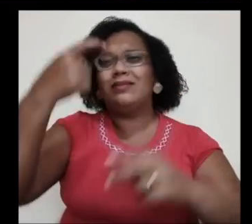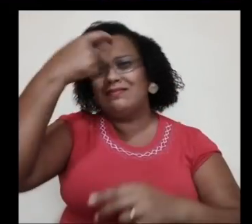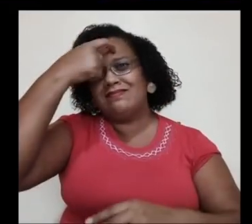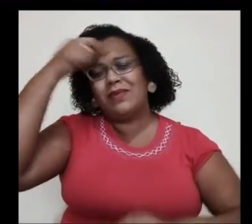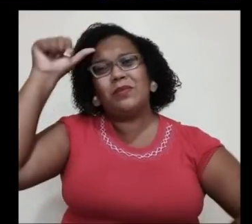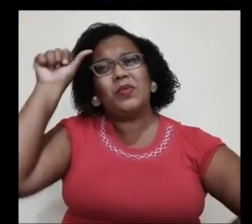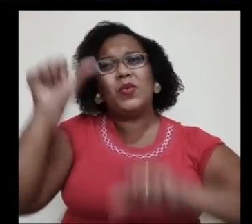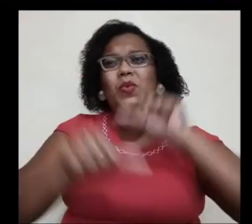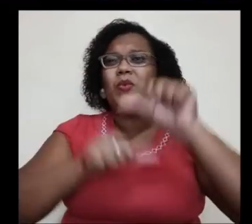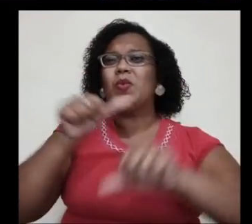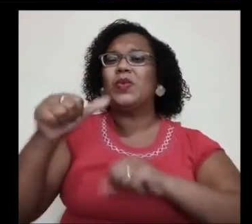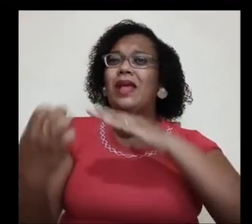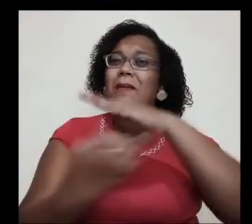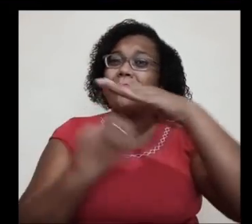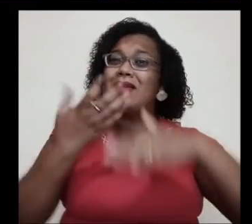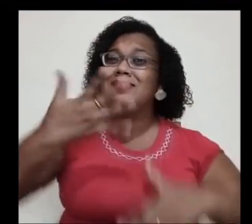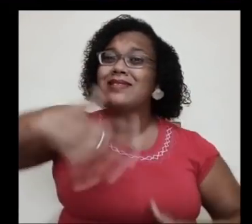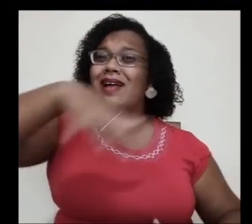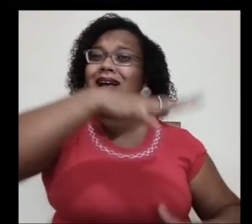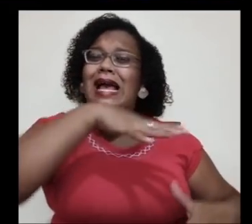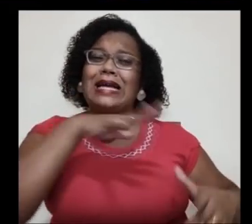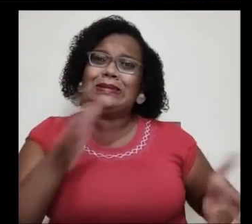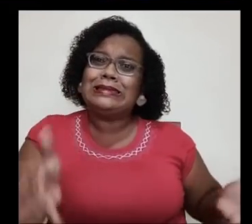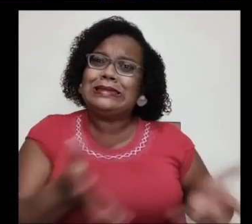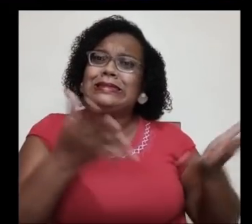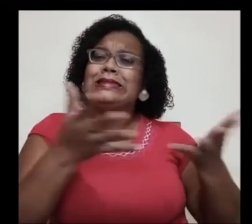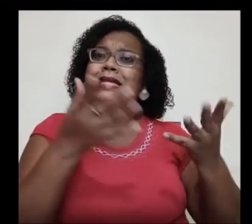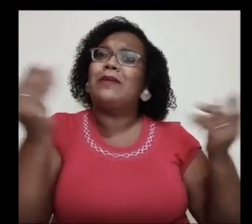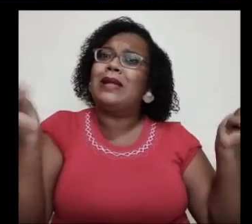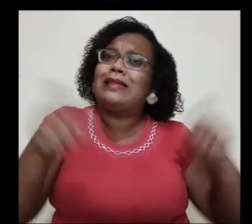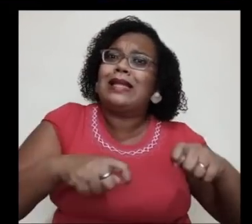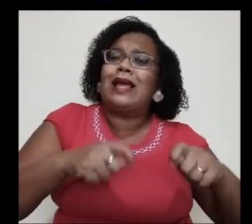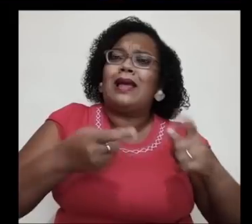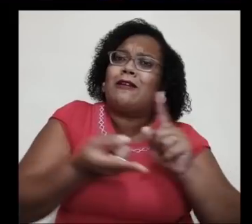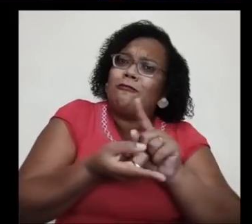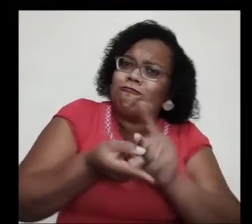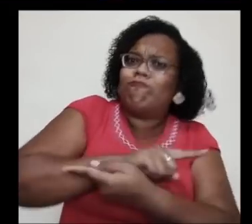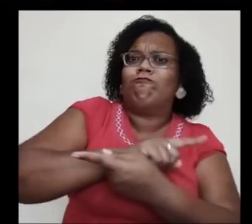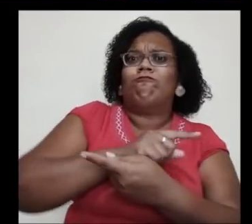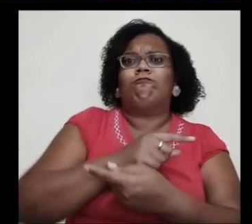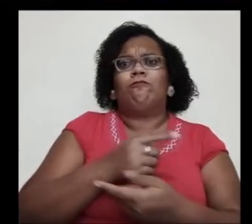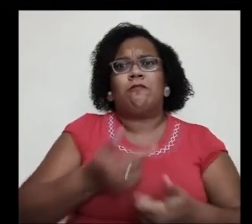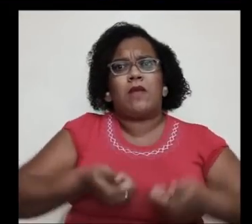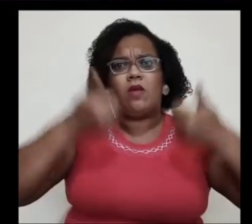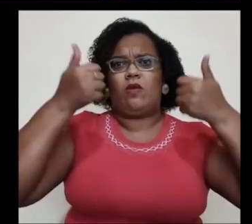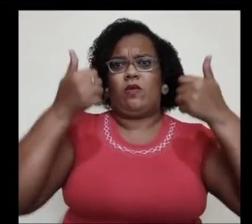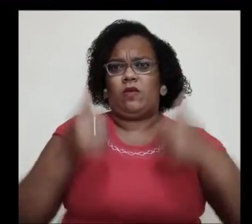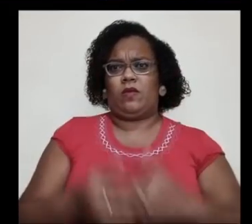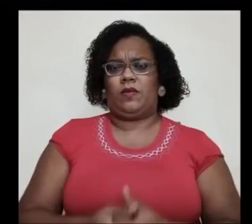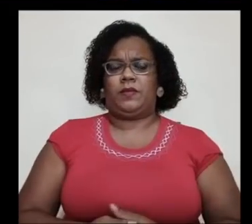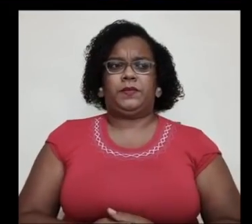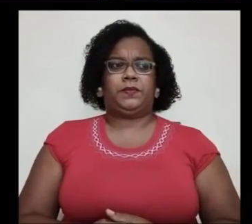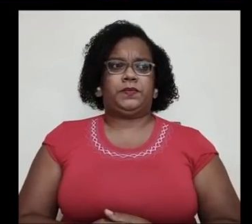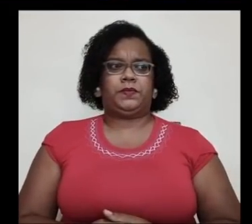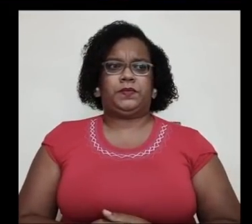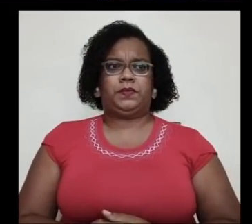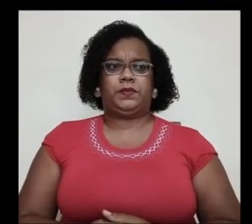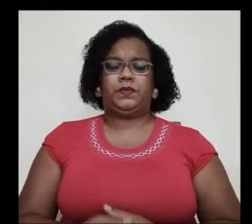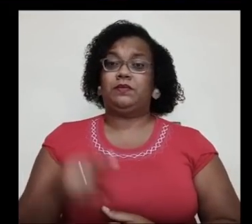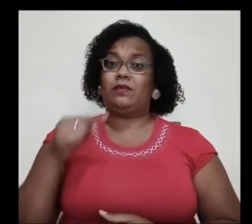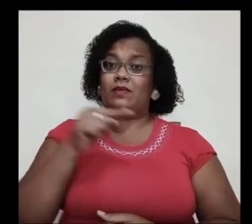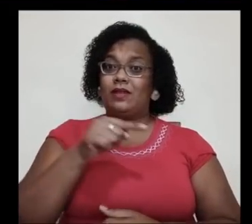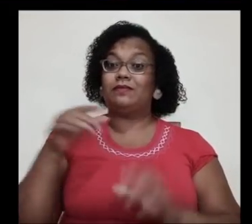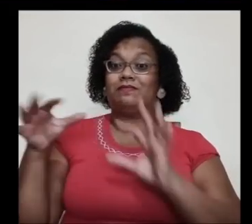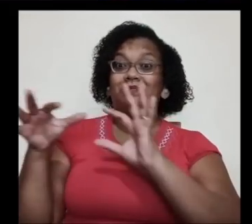quadro. Isso está conectado, evidentemente, com a inovação tecnológica que é feita no Brasil, e nesse